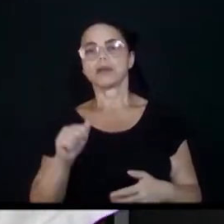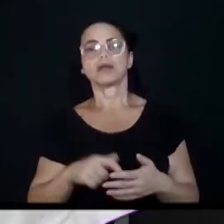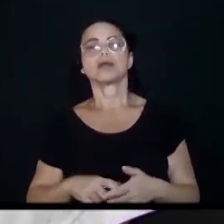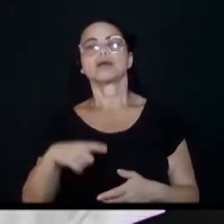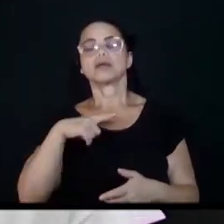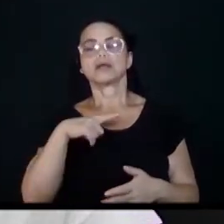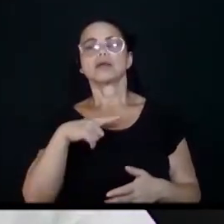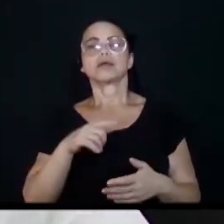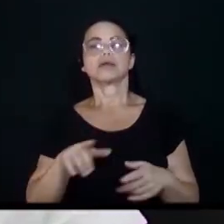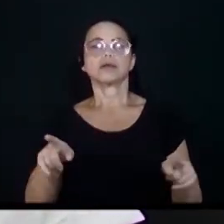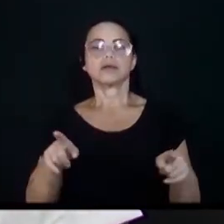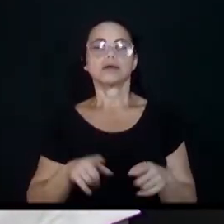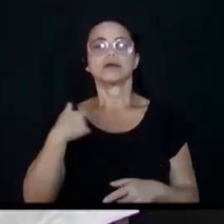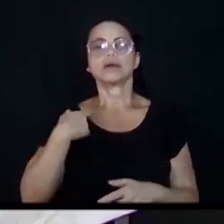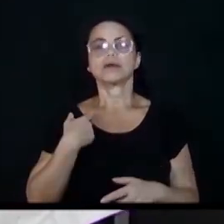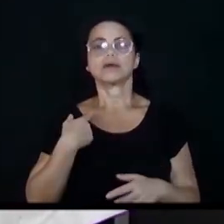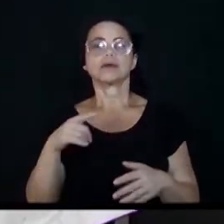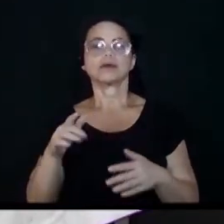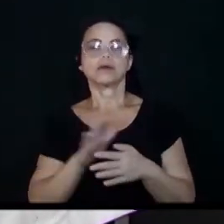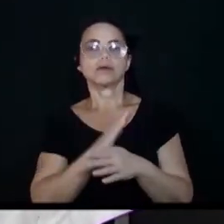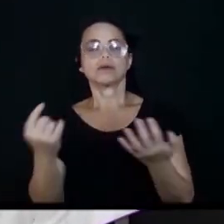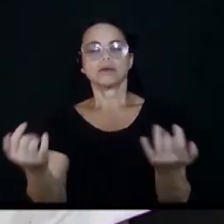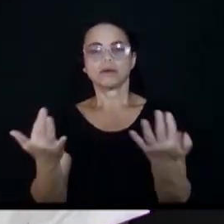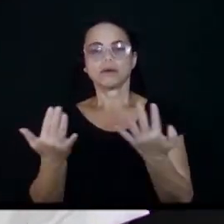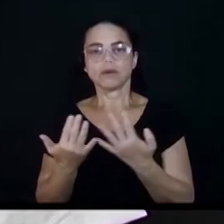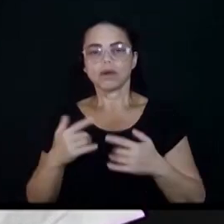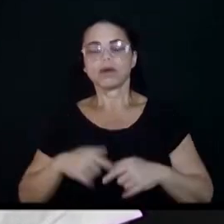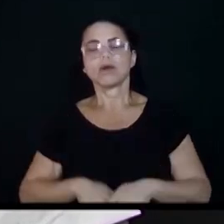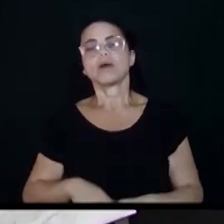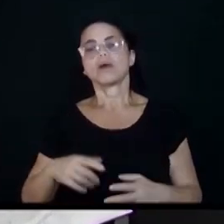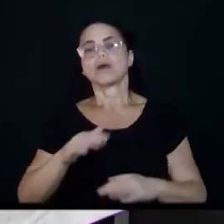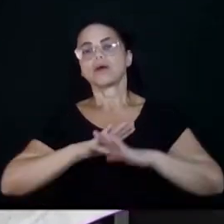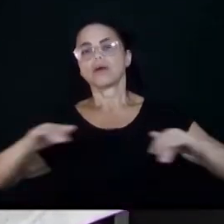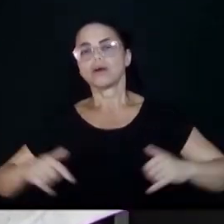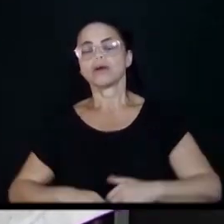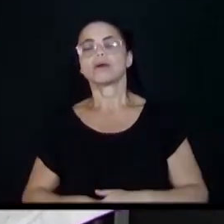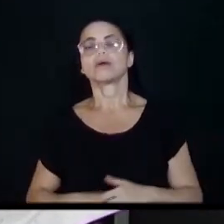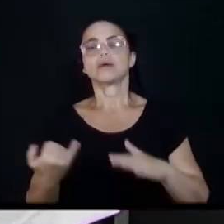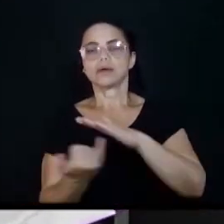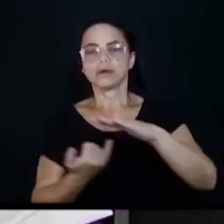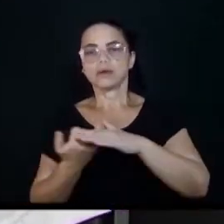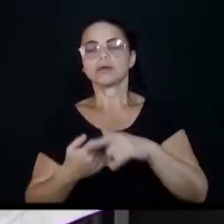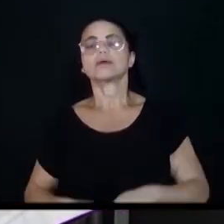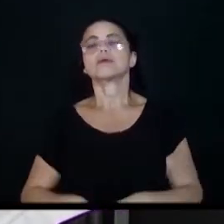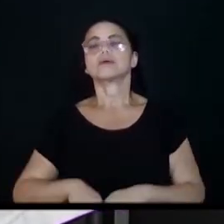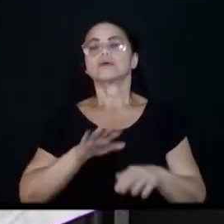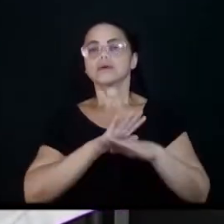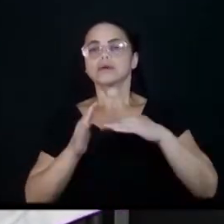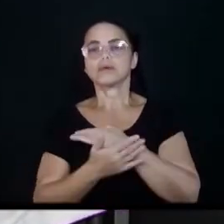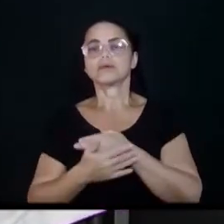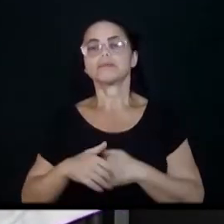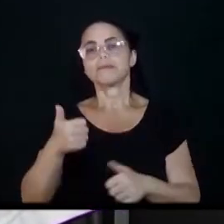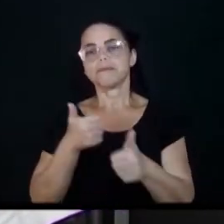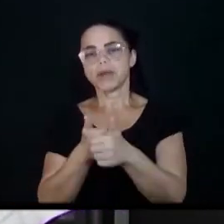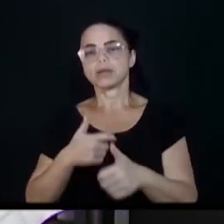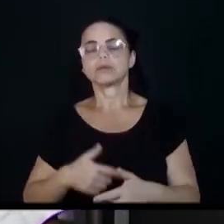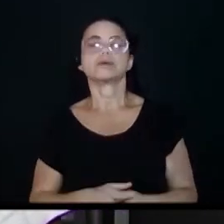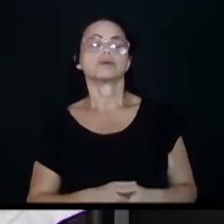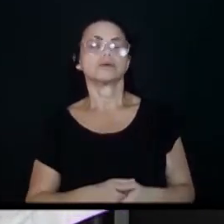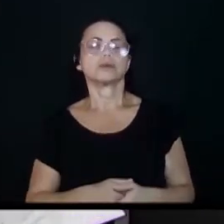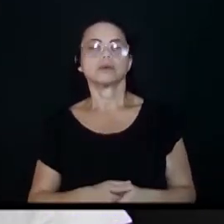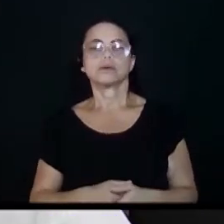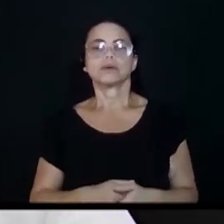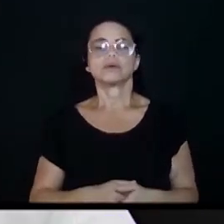acaba vindo algumas crianças para a nossa instituição e para as demais que tem aqui no bairro, né, ao redor. E qual é o